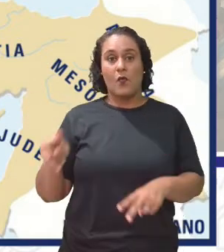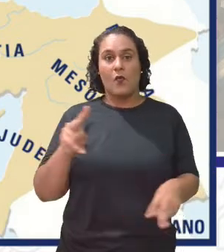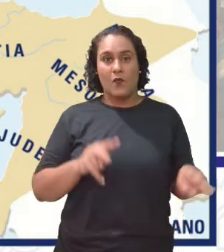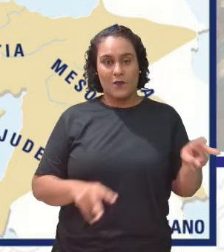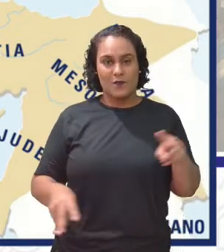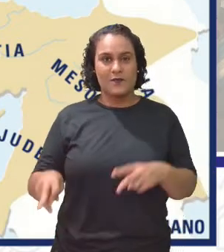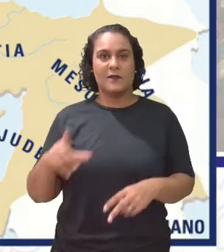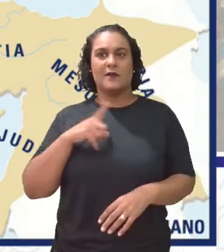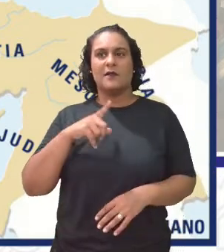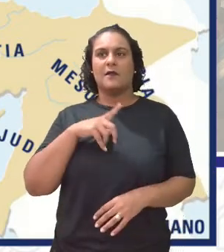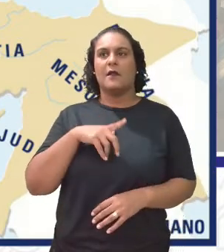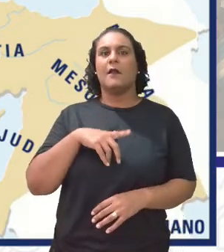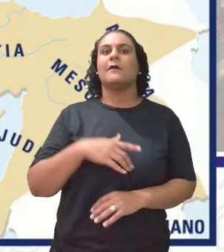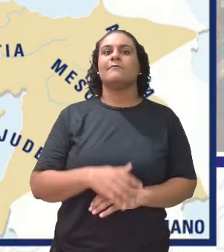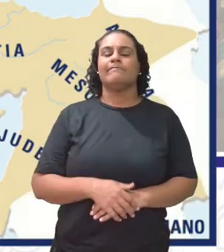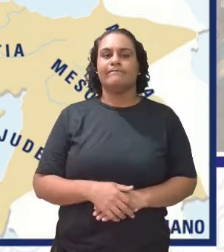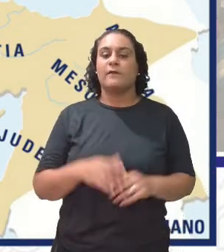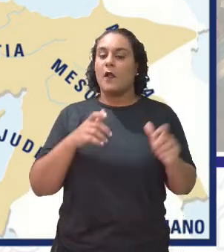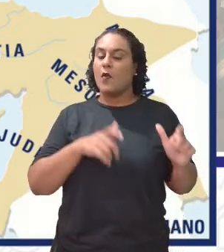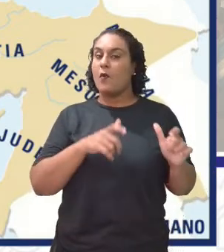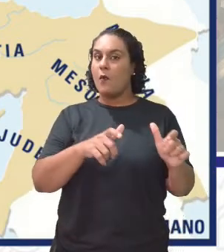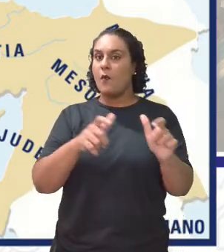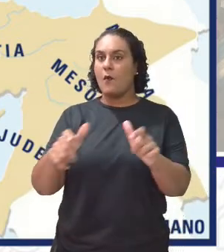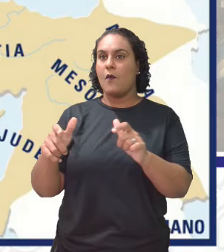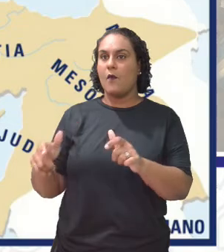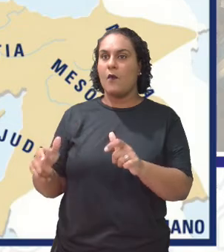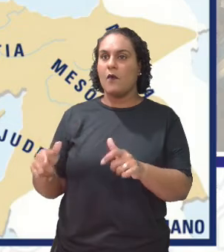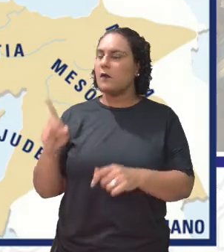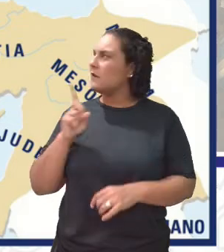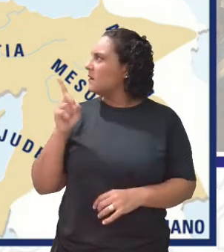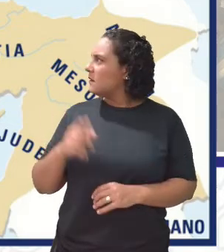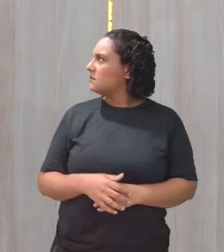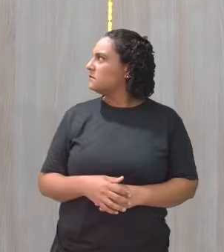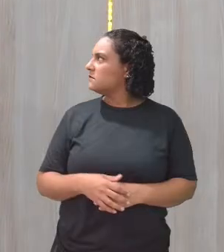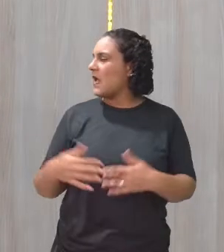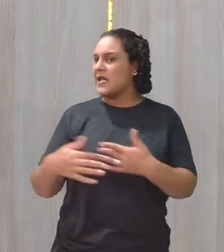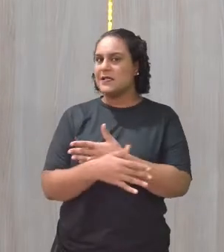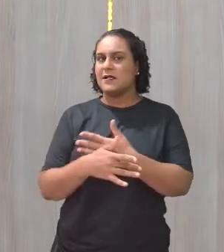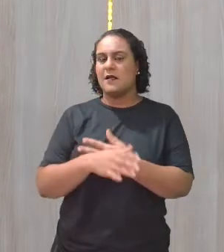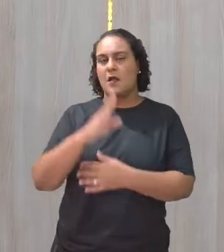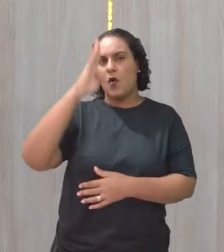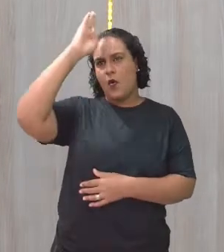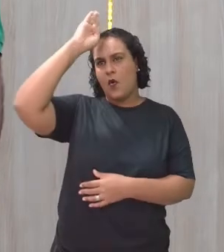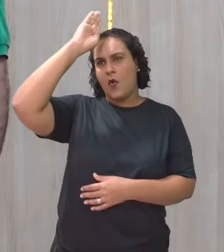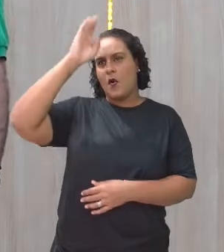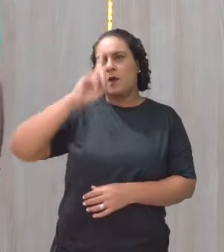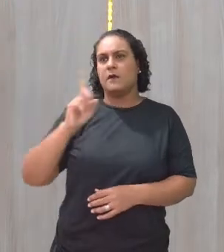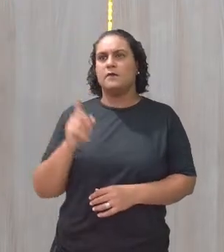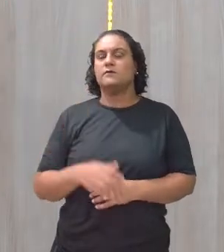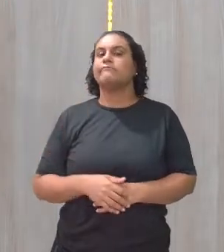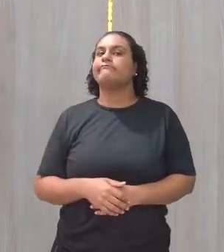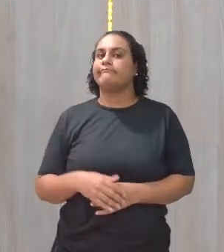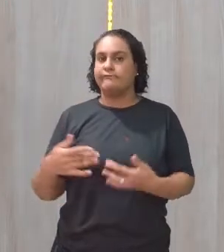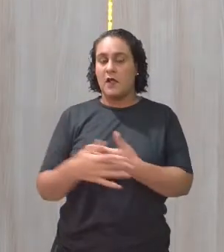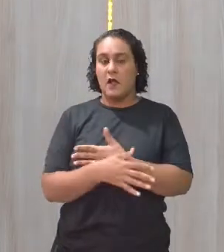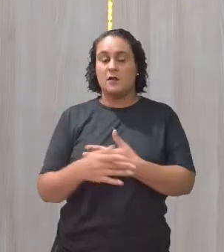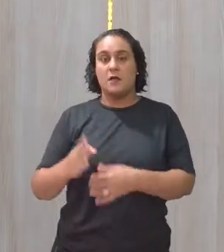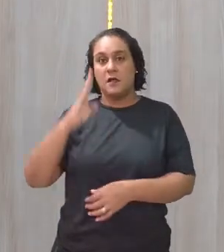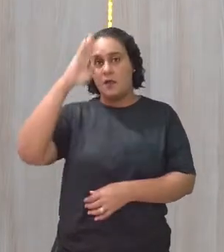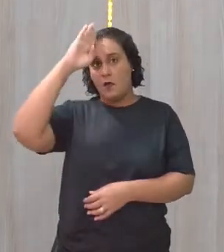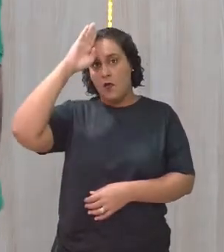tem aqui territórios, né, aqui é a cidade de Roma. Então, essa cidadezinha aqui, ó, dominou tudo